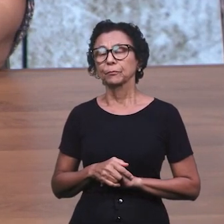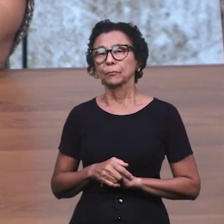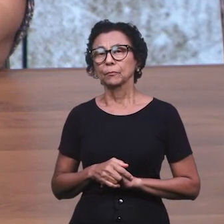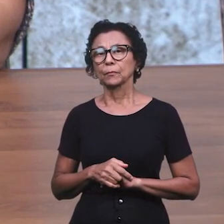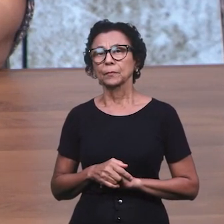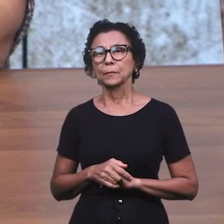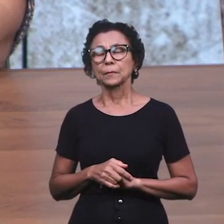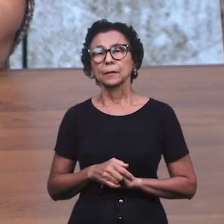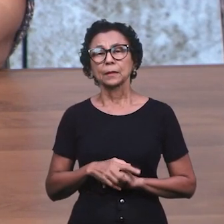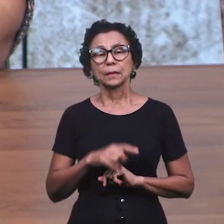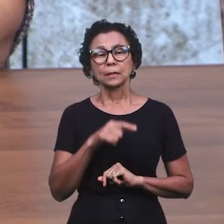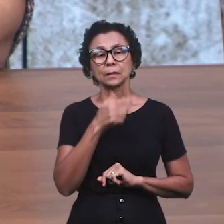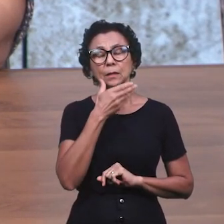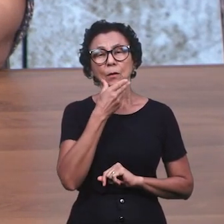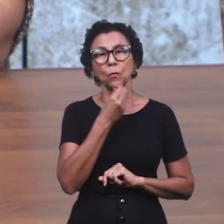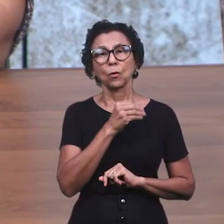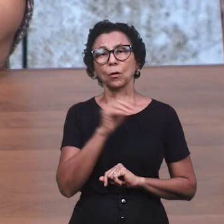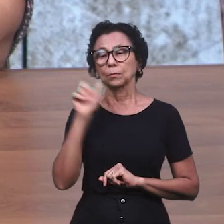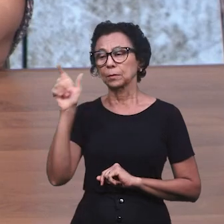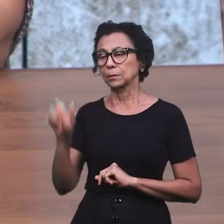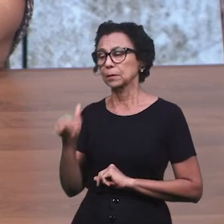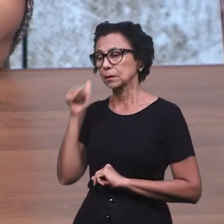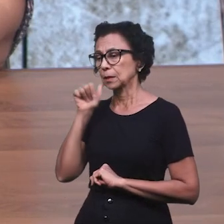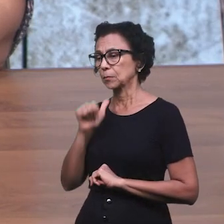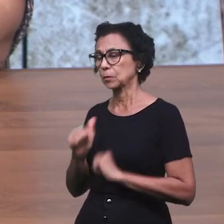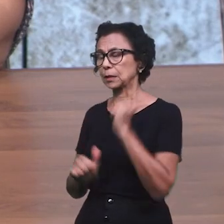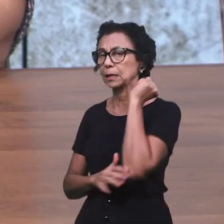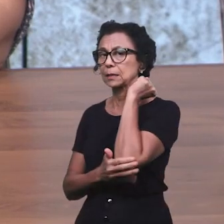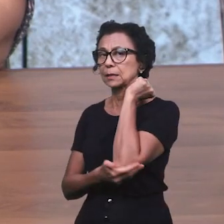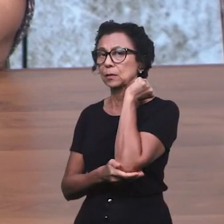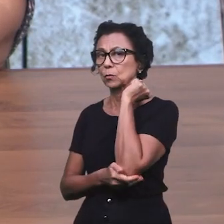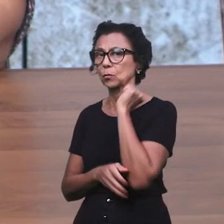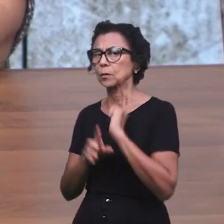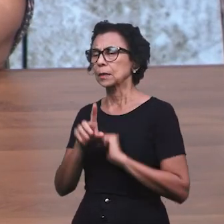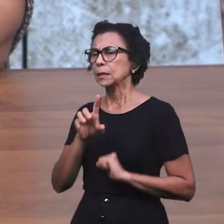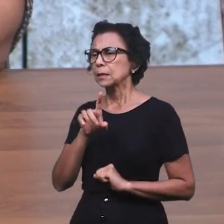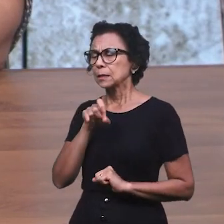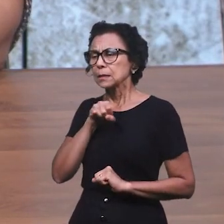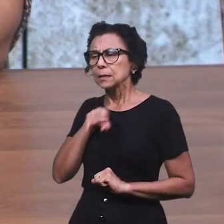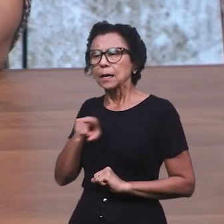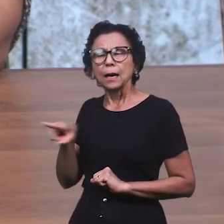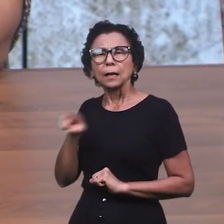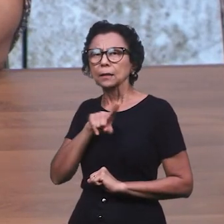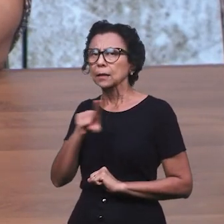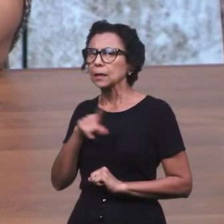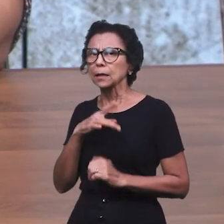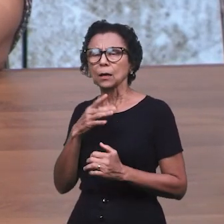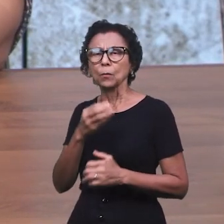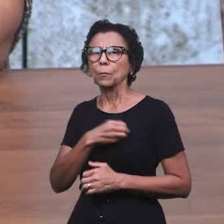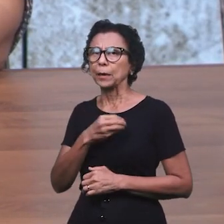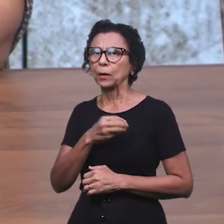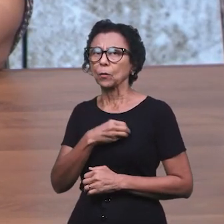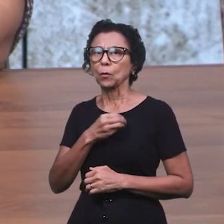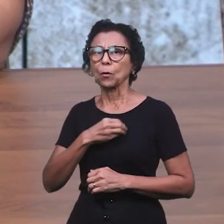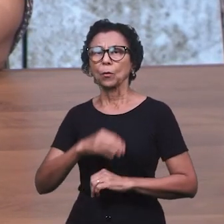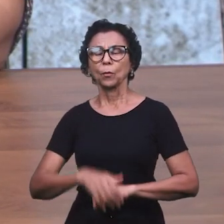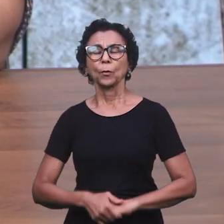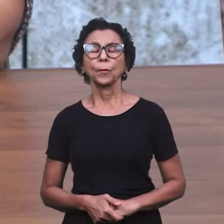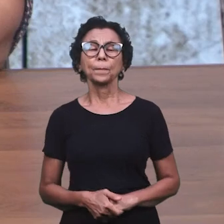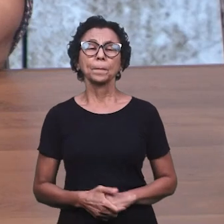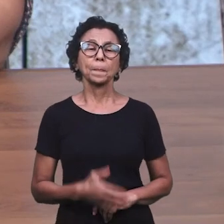tiver ciúmes, não se havendo ela contaminado, então aquele varão trará a sua mulher perante